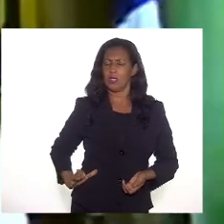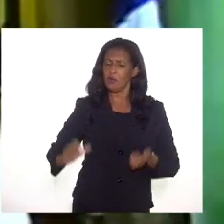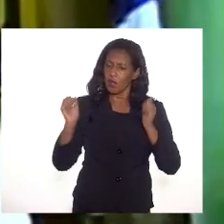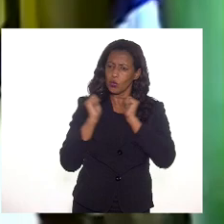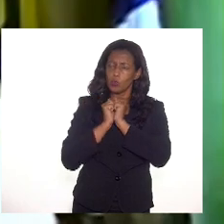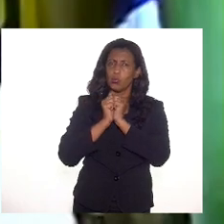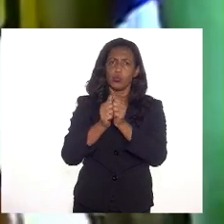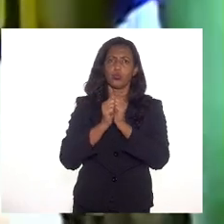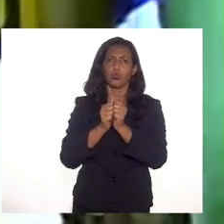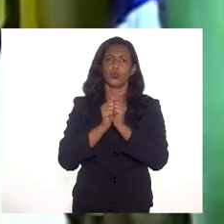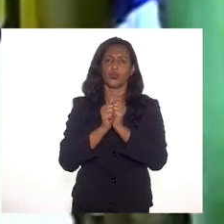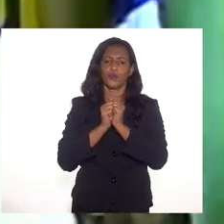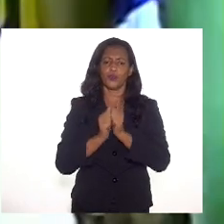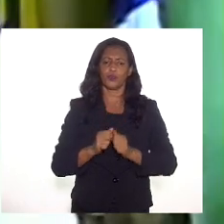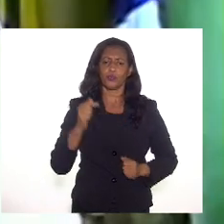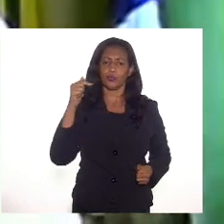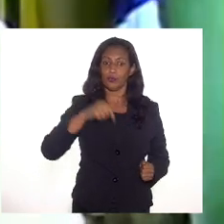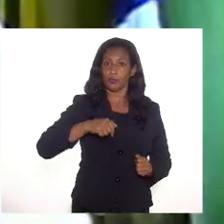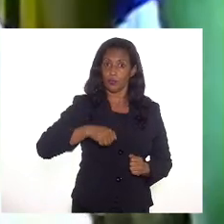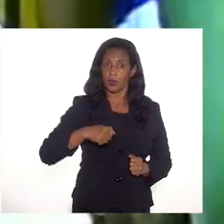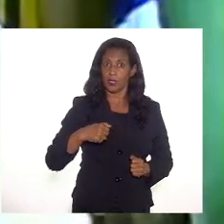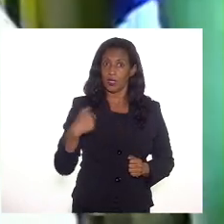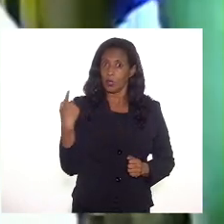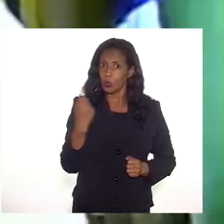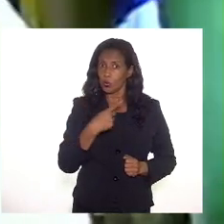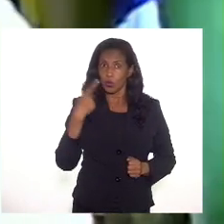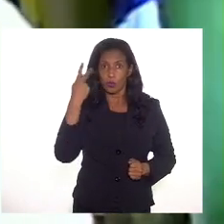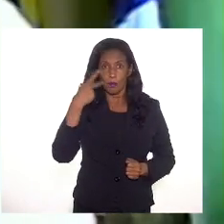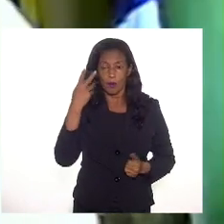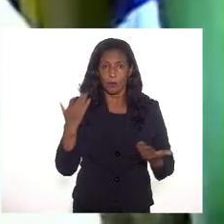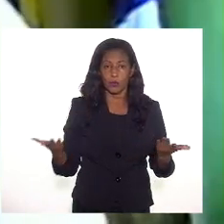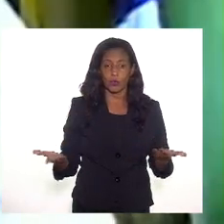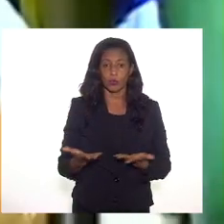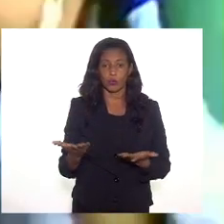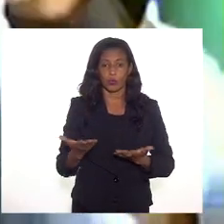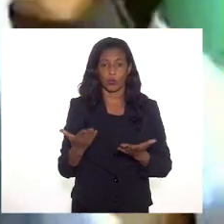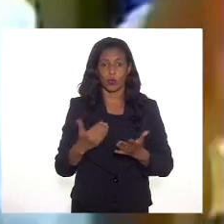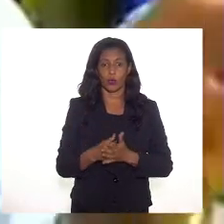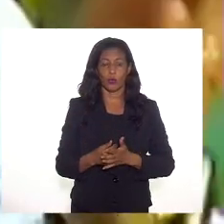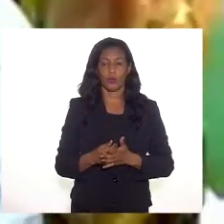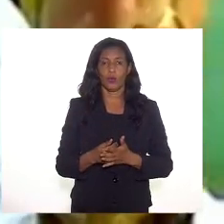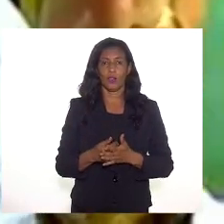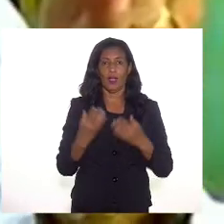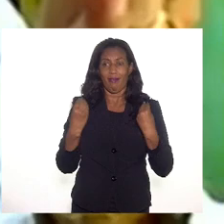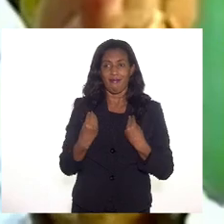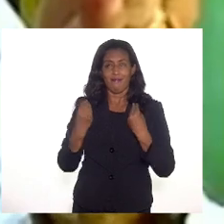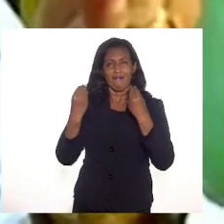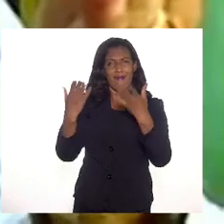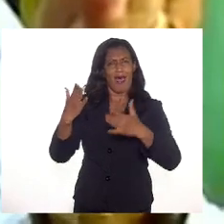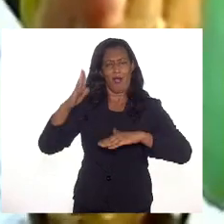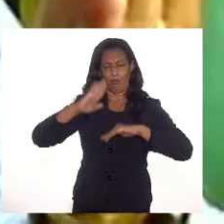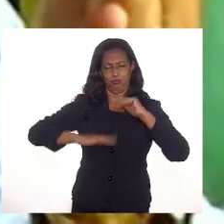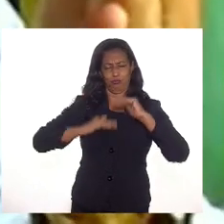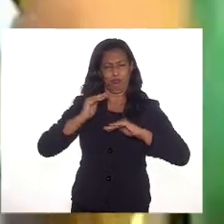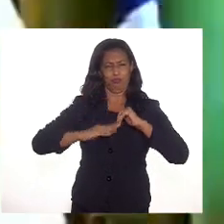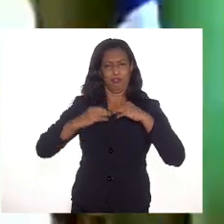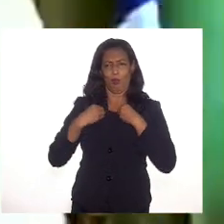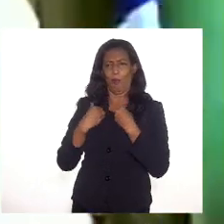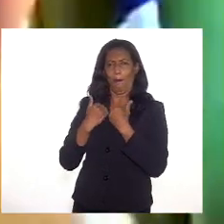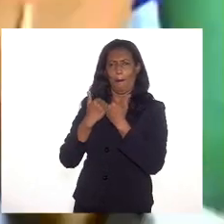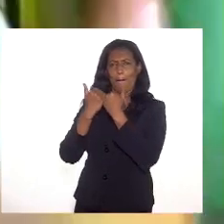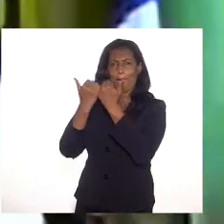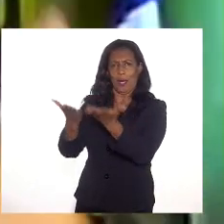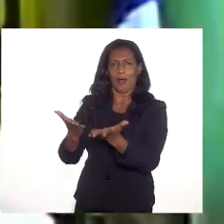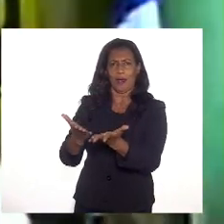segmento. Aqui, o nosso parlamento hoje exporta competência. Quando a gente tem